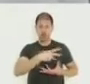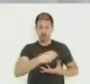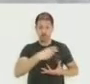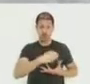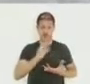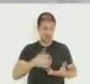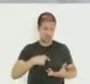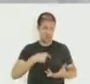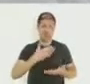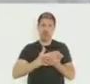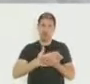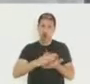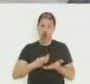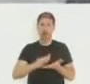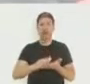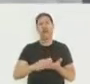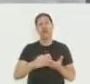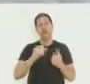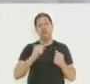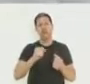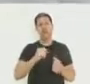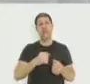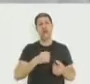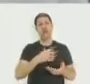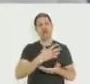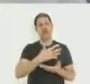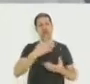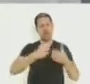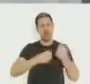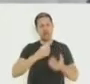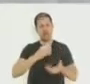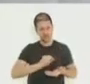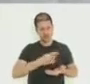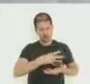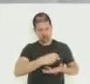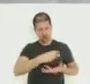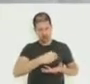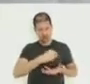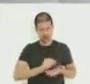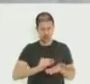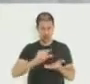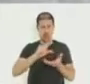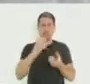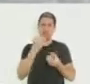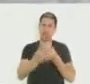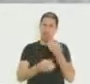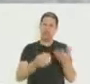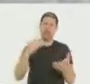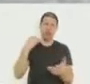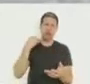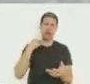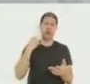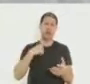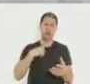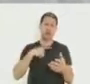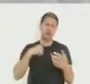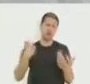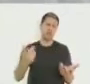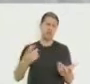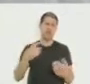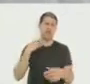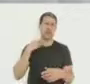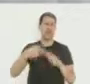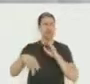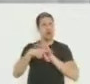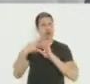meio de bancos de leite materno que nós temos aqui em Botucatu e quando a gente fala da nossa unidade nós falamos de uma unidade